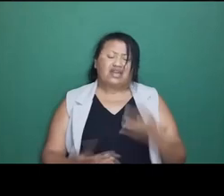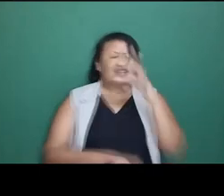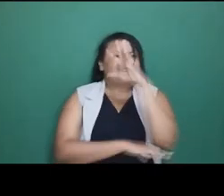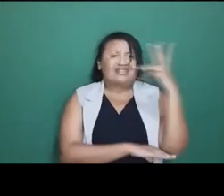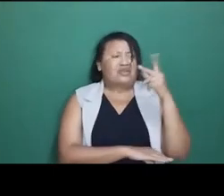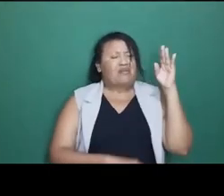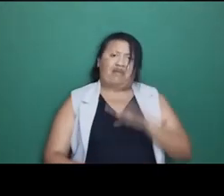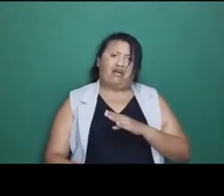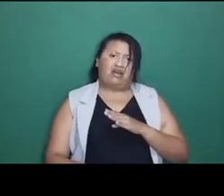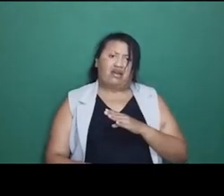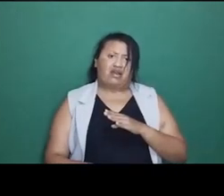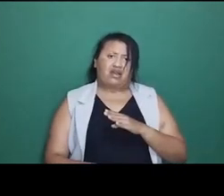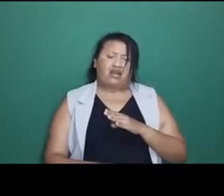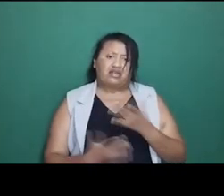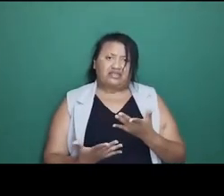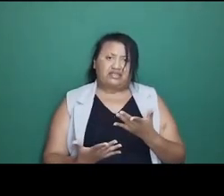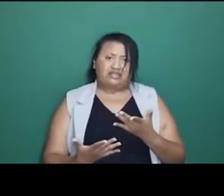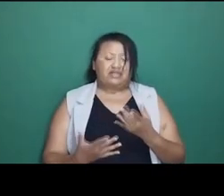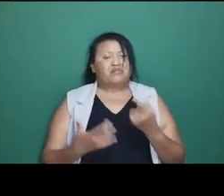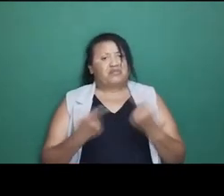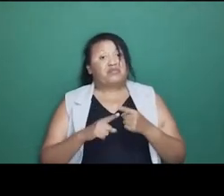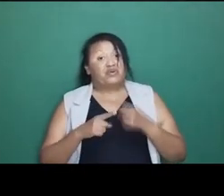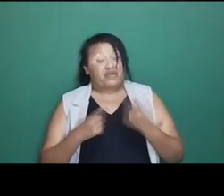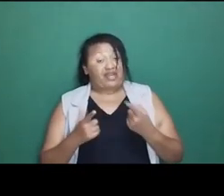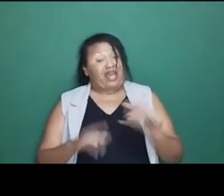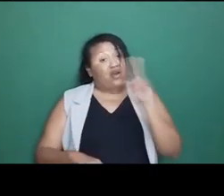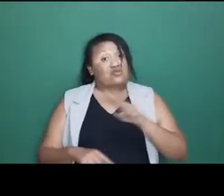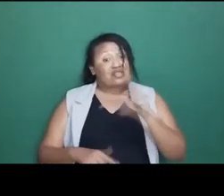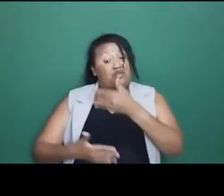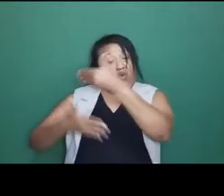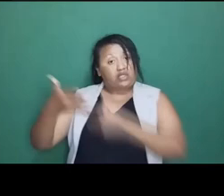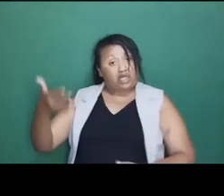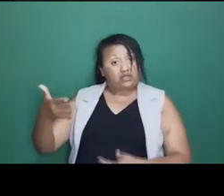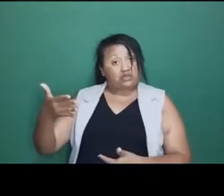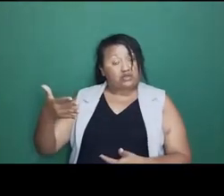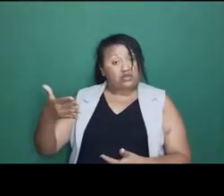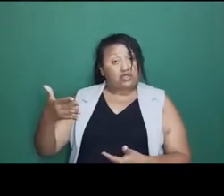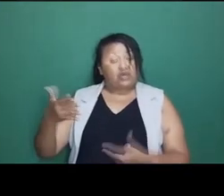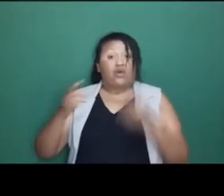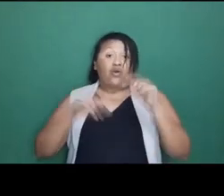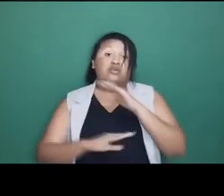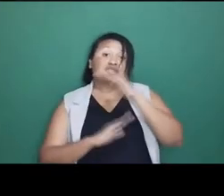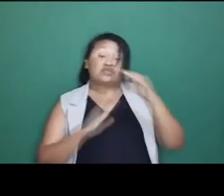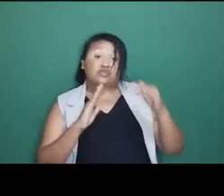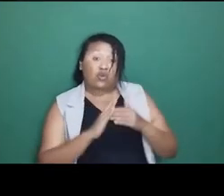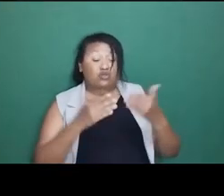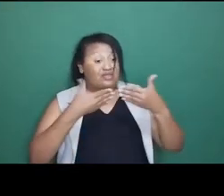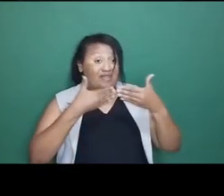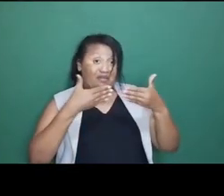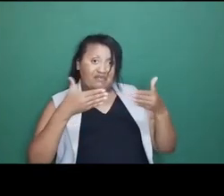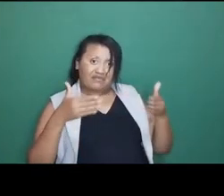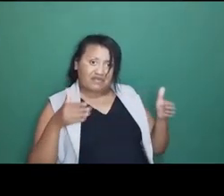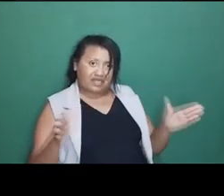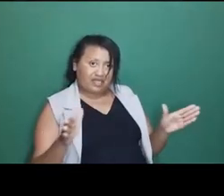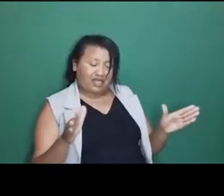Má e que apenas através de um contrato não é onde todos abriram mão